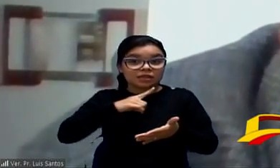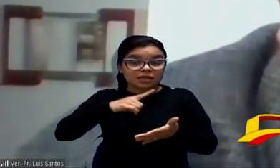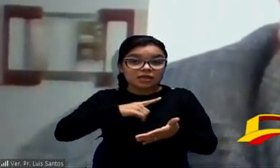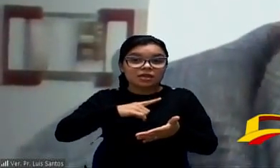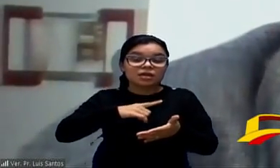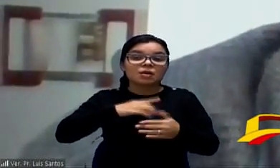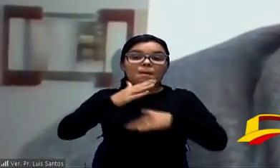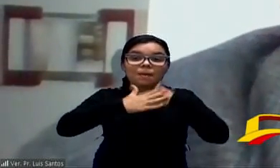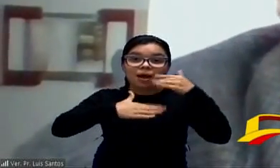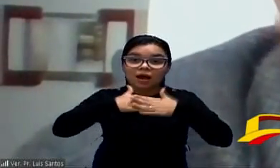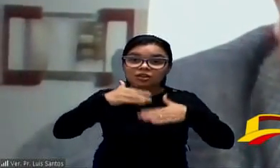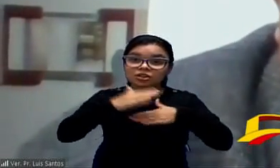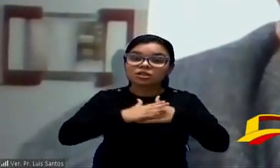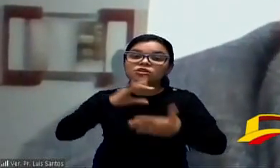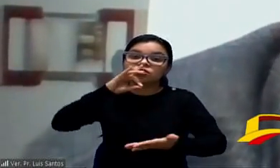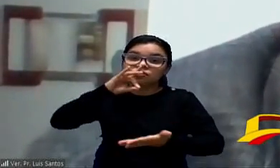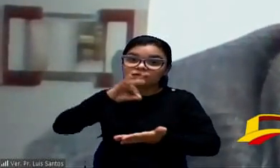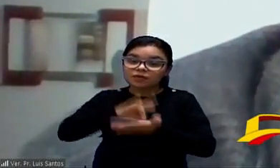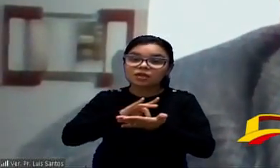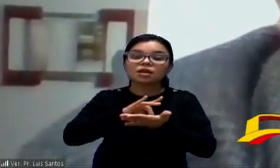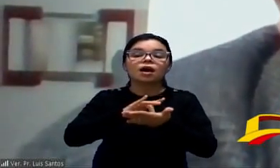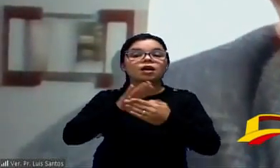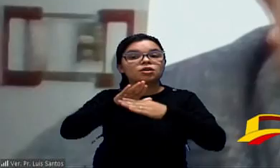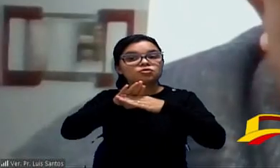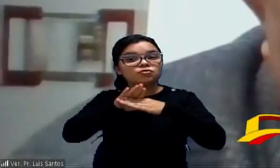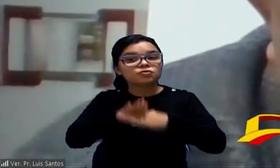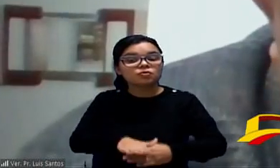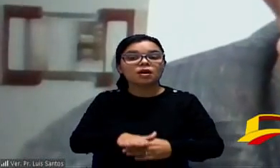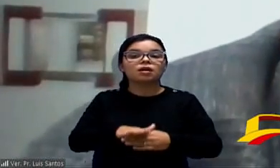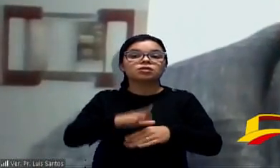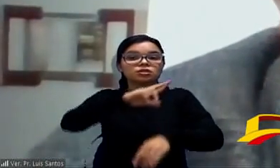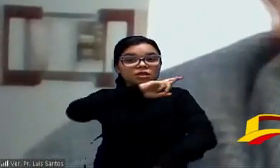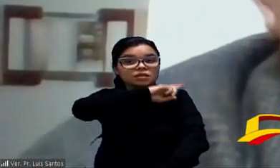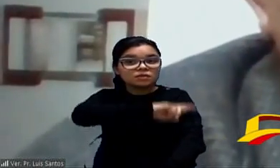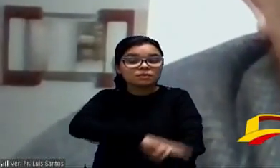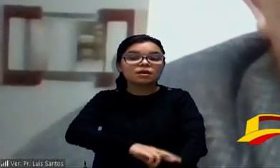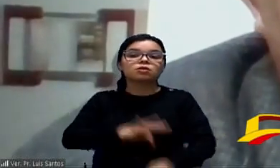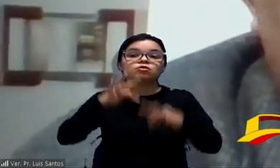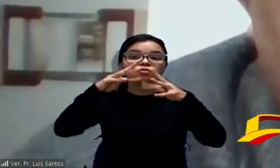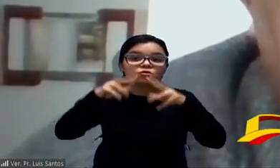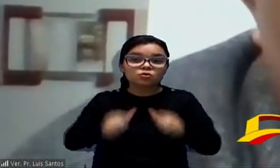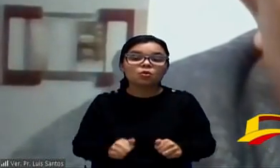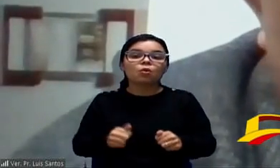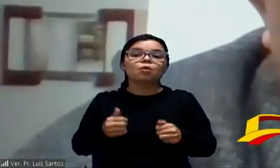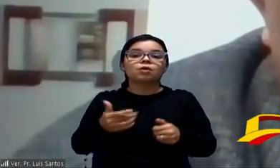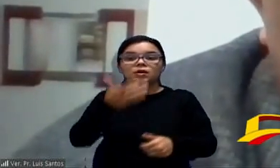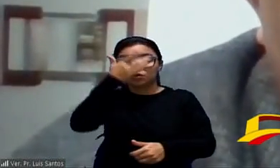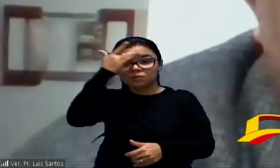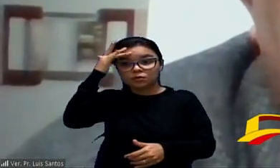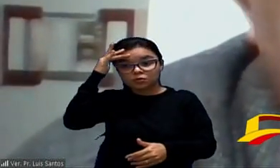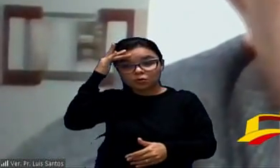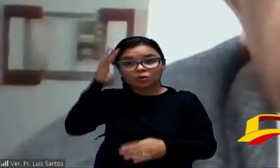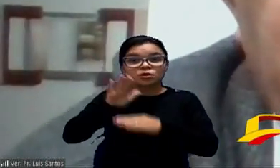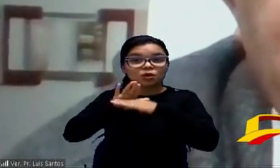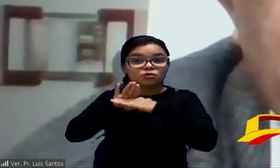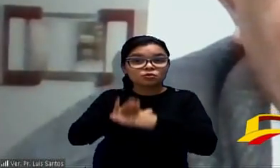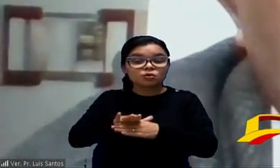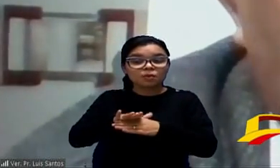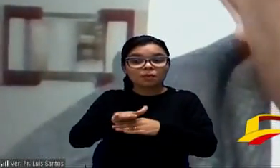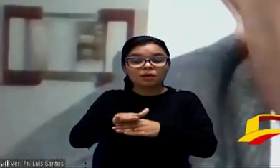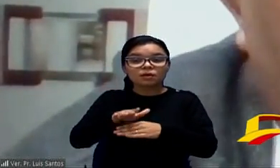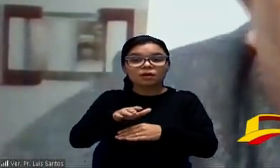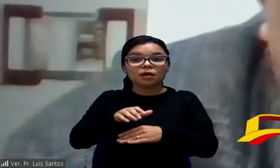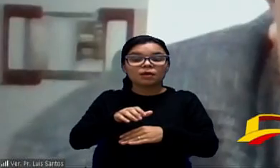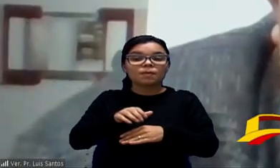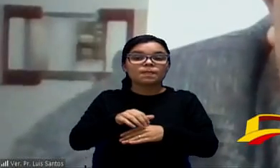reais, práticos, humanitários, né, de respeito, de consideração para os clientes, e